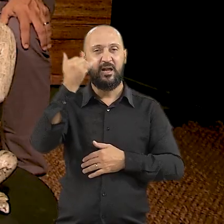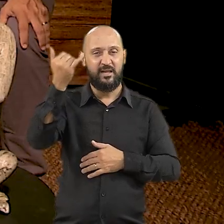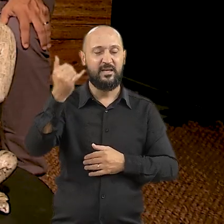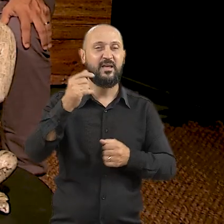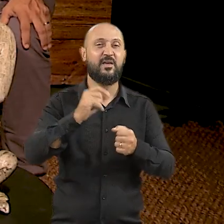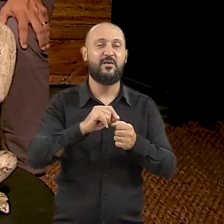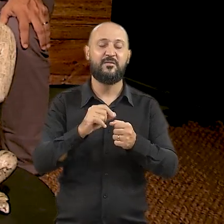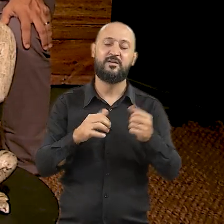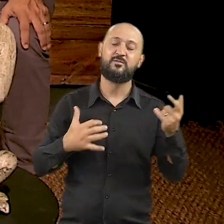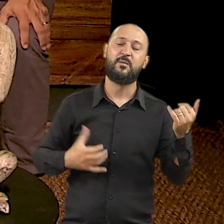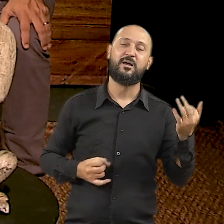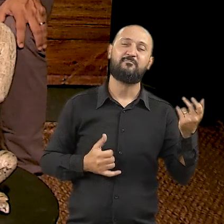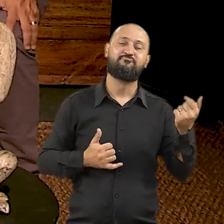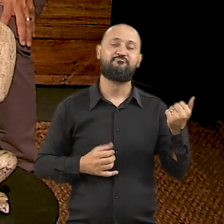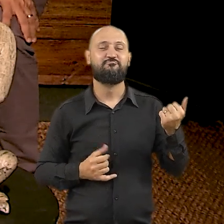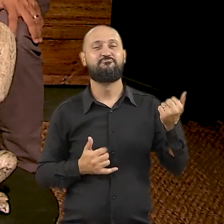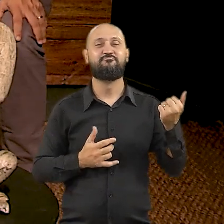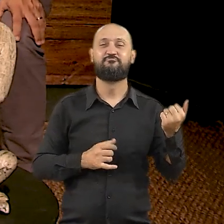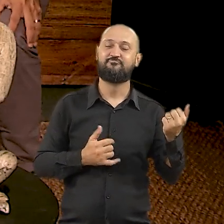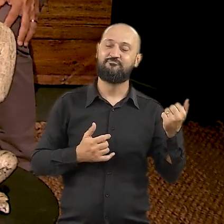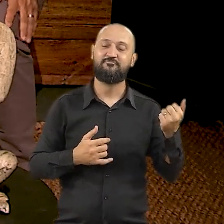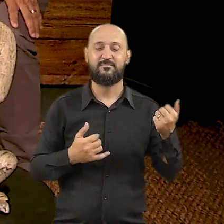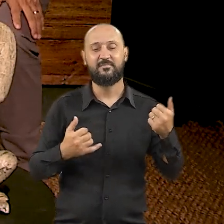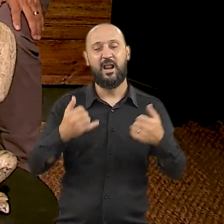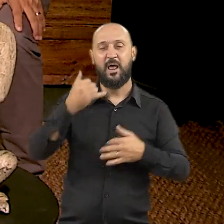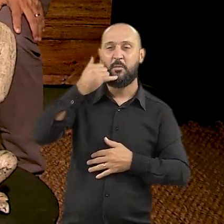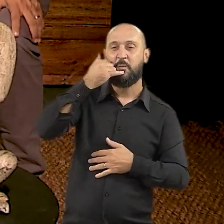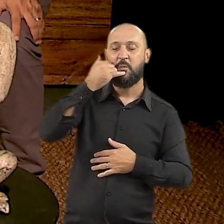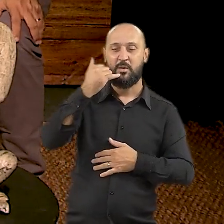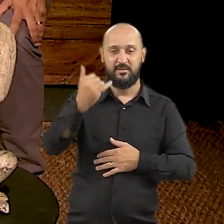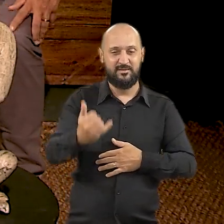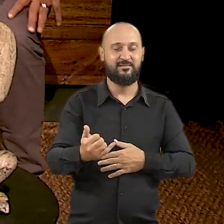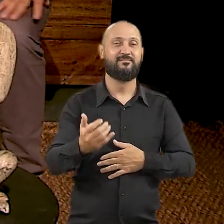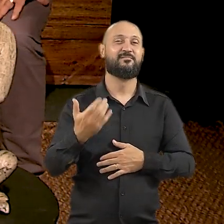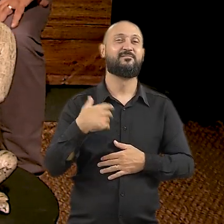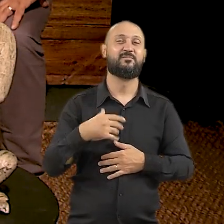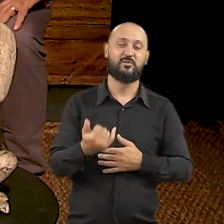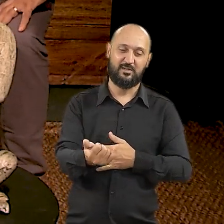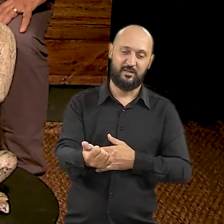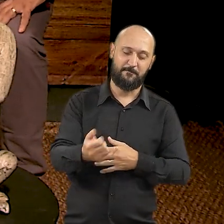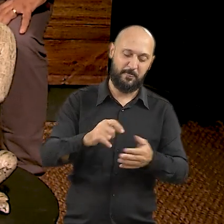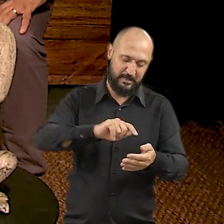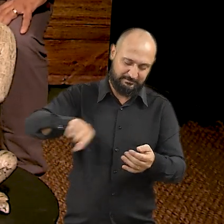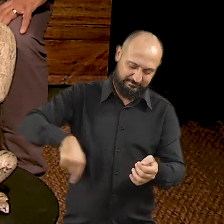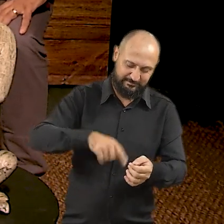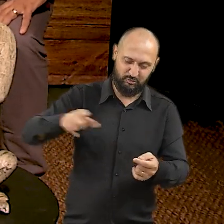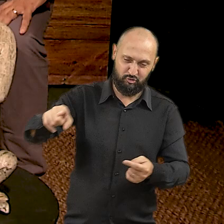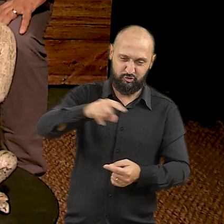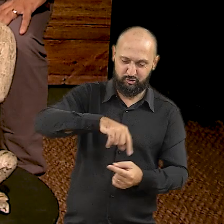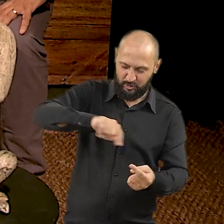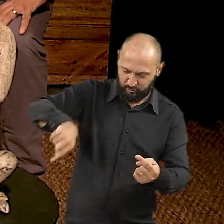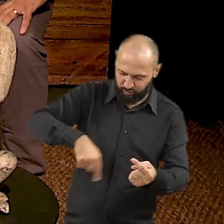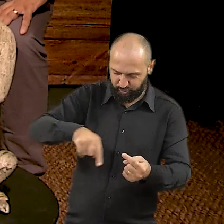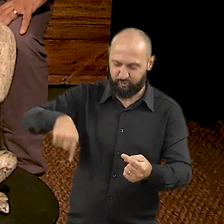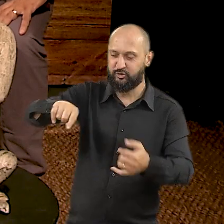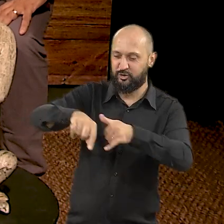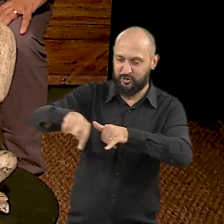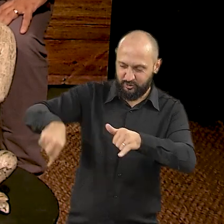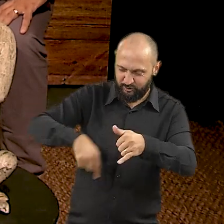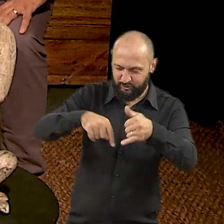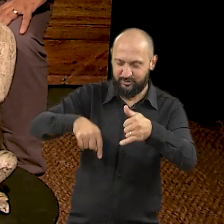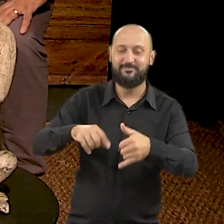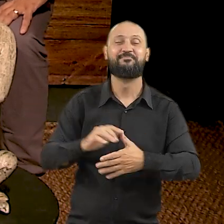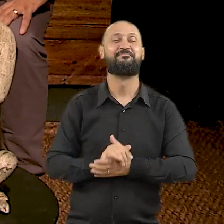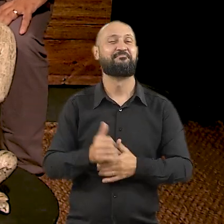liguei e nós fizemos uma serenata. Fizeram uma teleconferência, mas no tempo do telefonão, ainda discado,